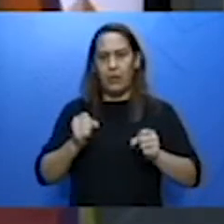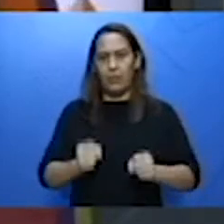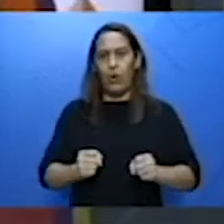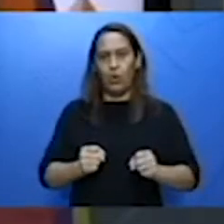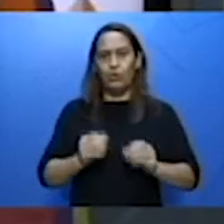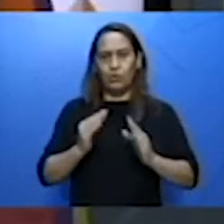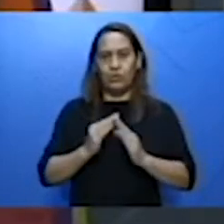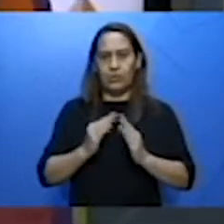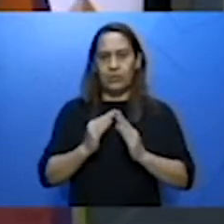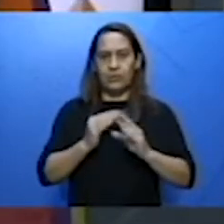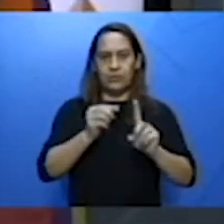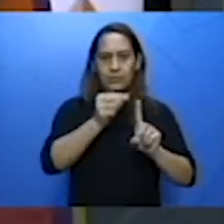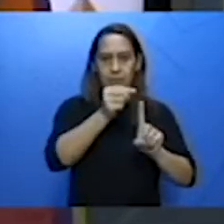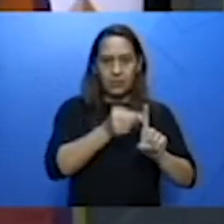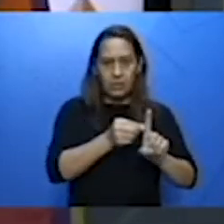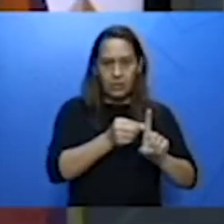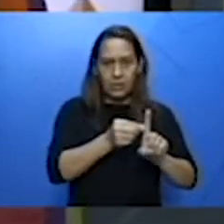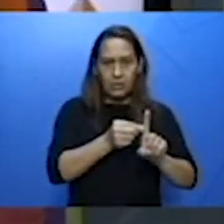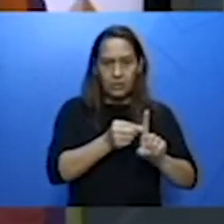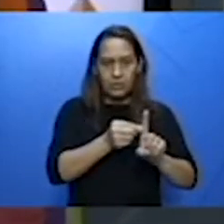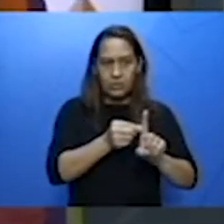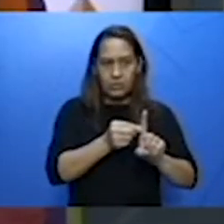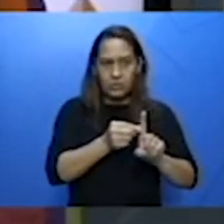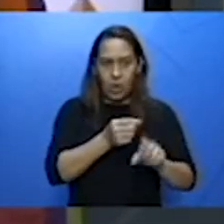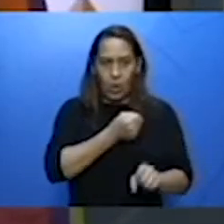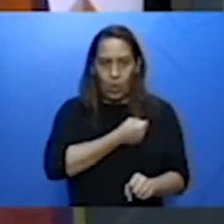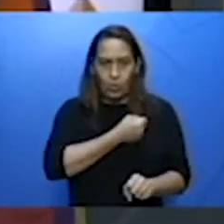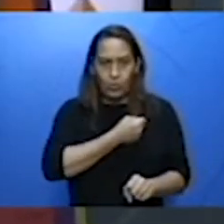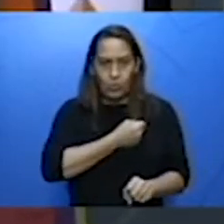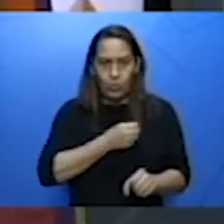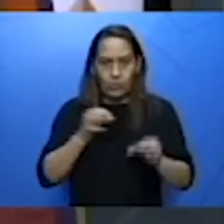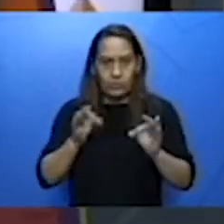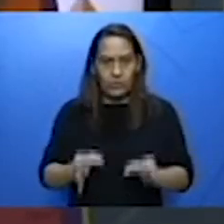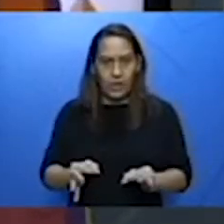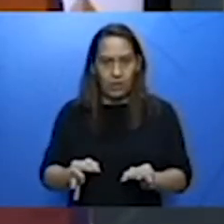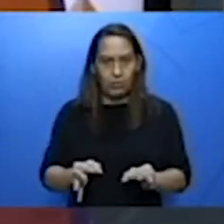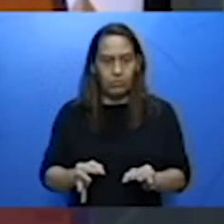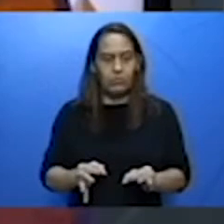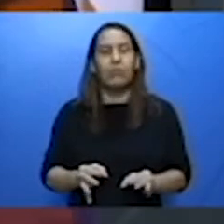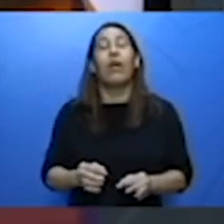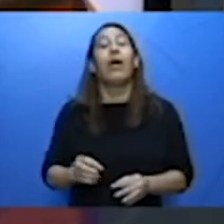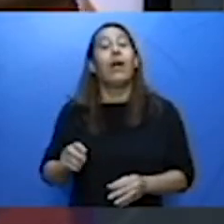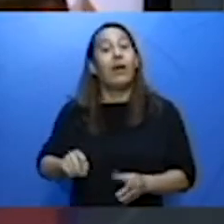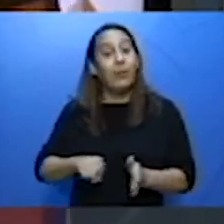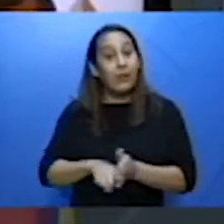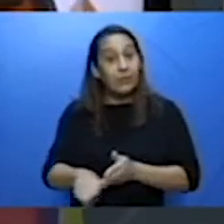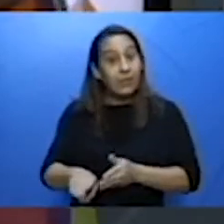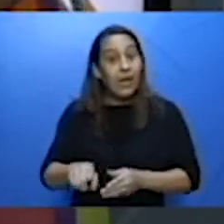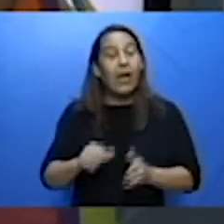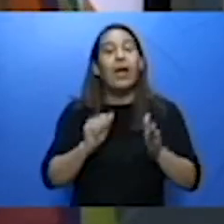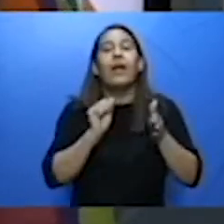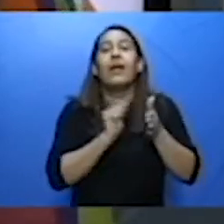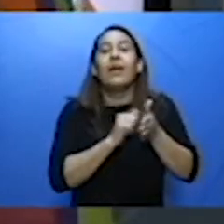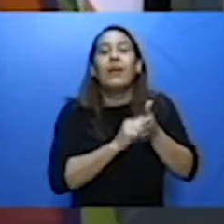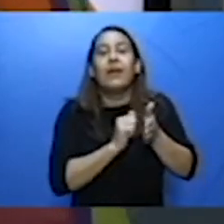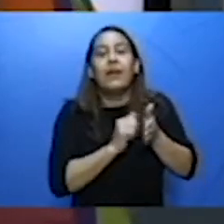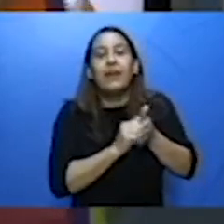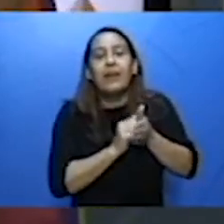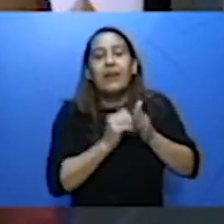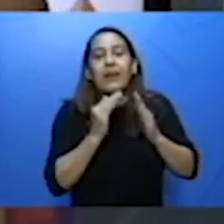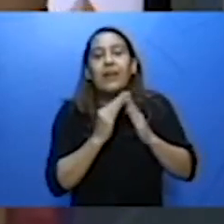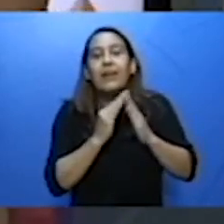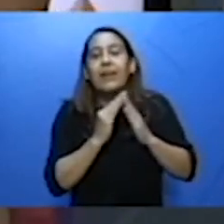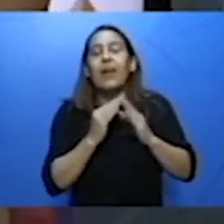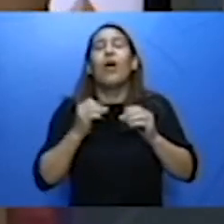morar aqui inteiro? Pode morar aqui na casa da unidade? Vamos perguntar. Unidade,